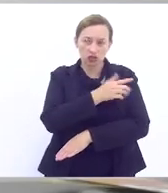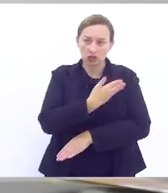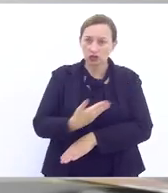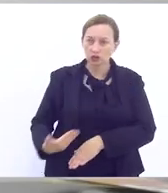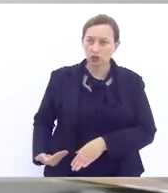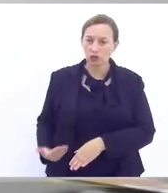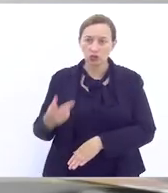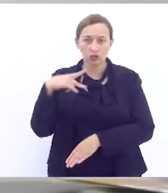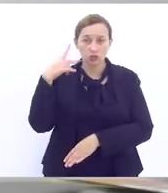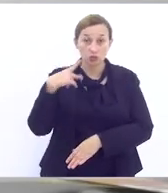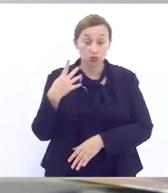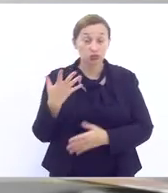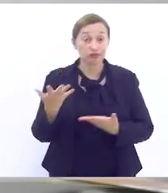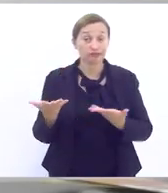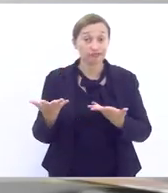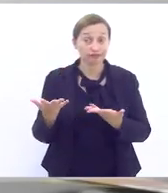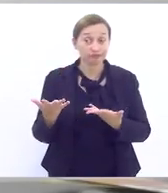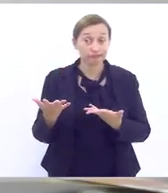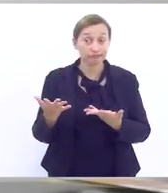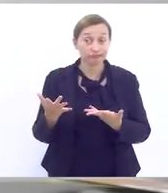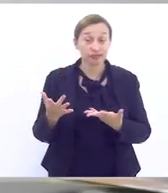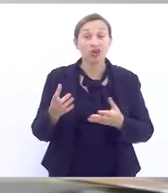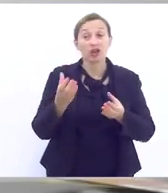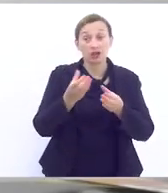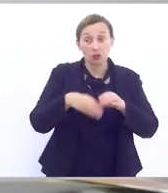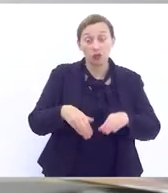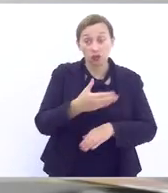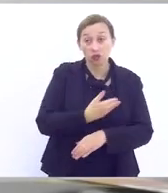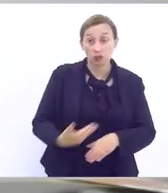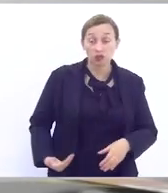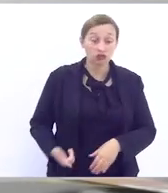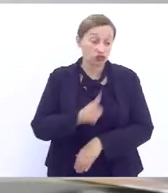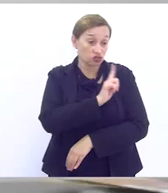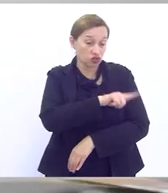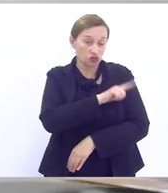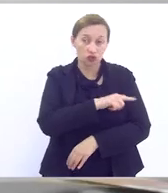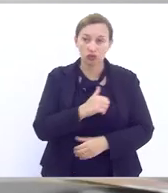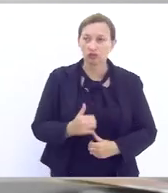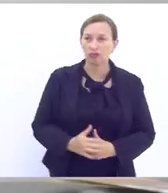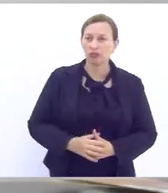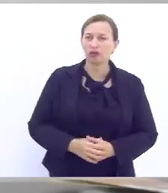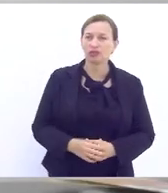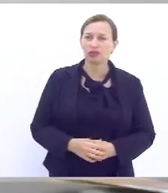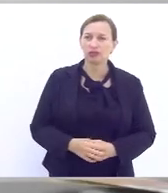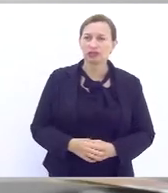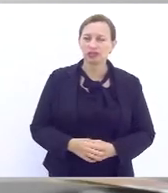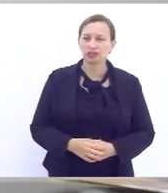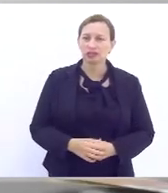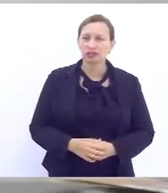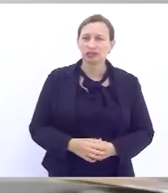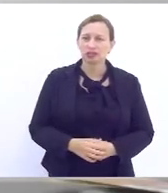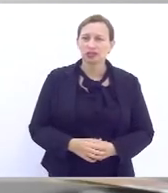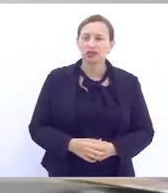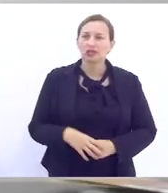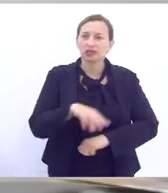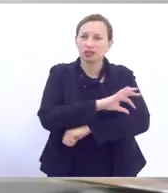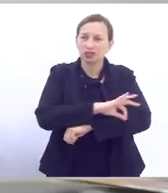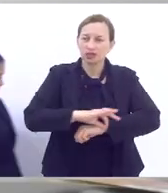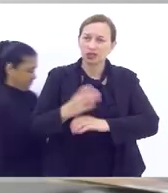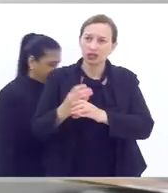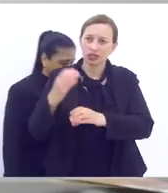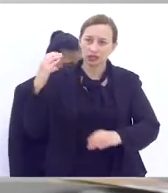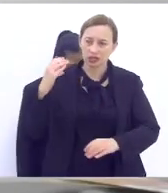públicas ele faz o concurso de gestor não precisa ser de engenheiro e arquiteto especificamente